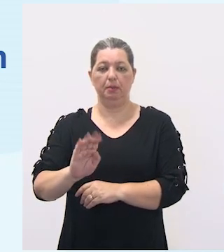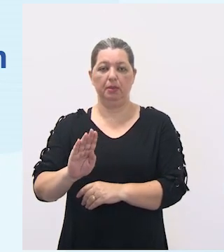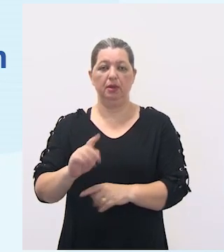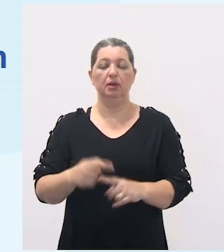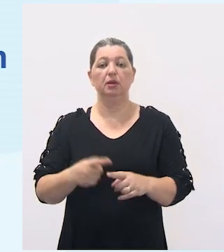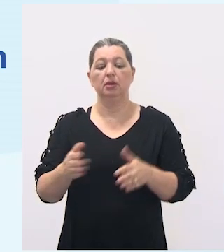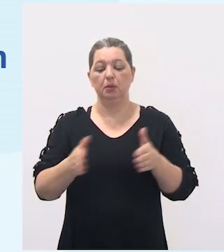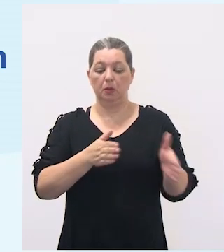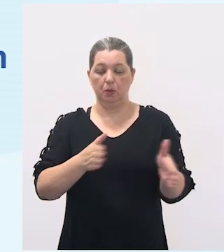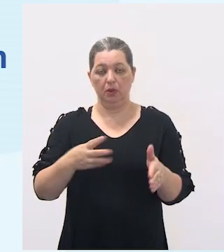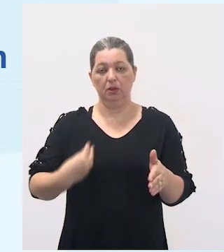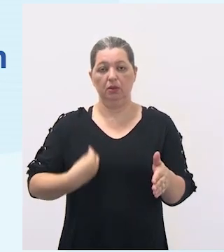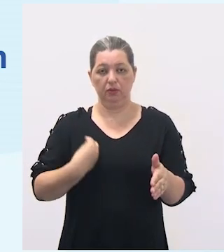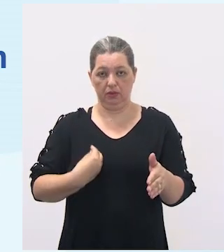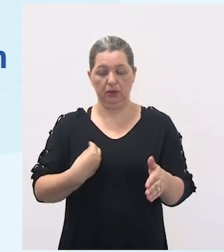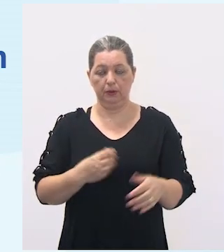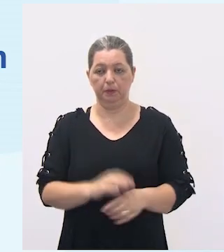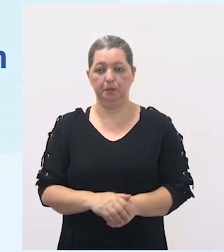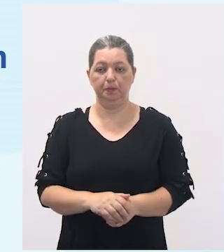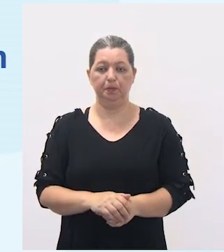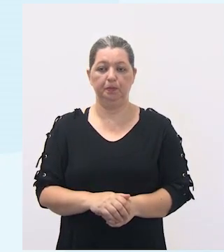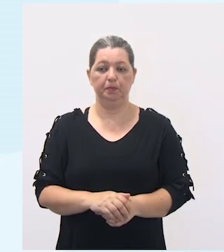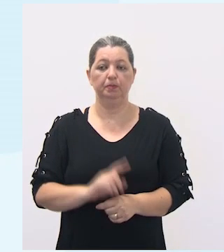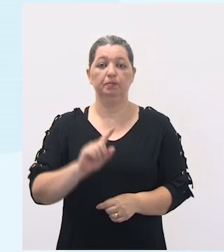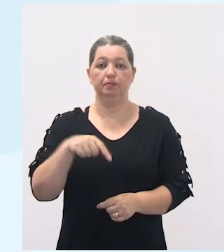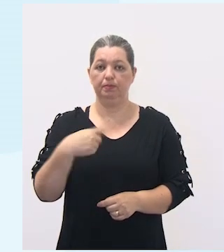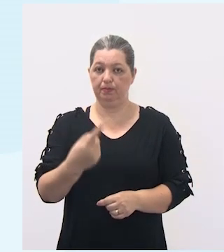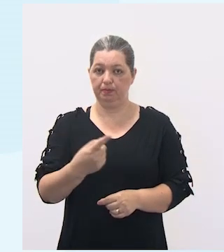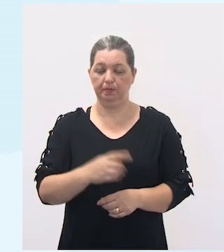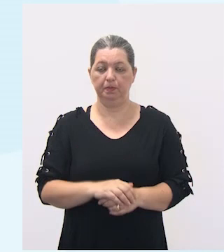estamos vivenciando. Próximo.